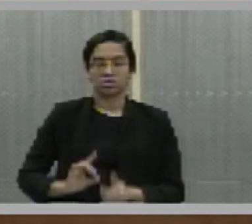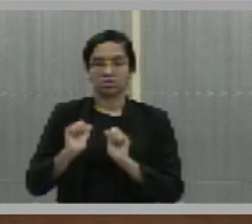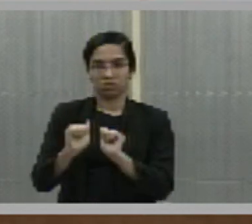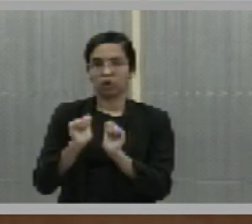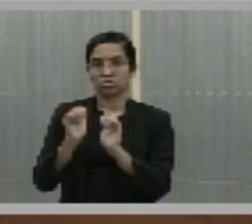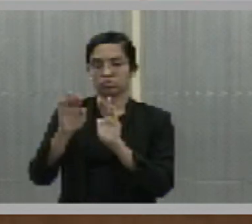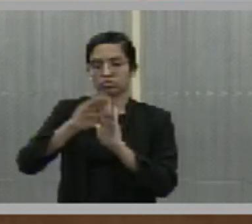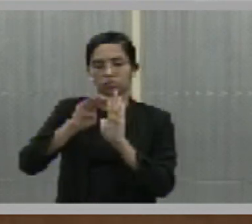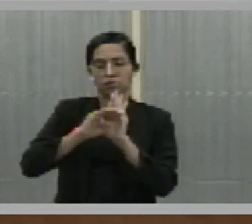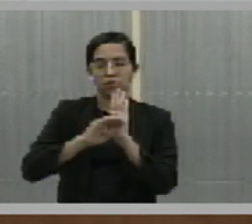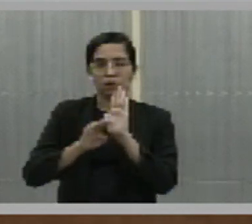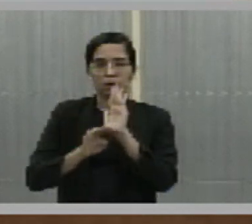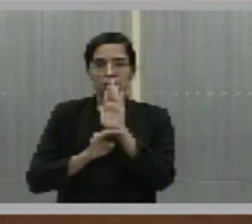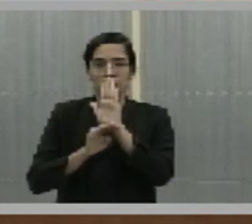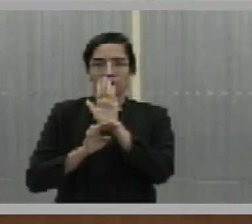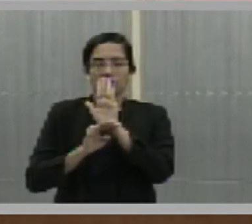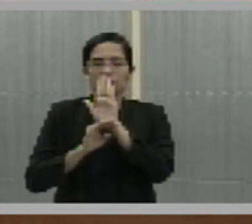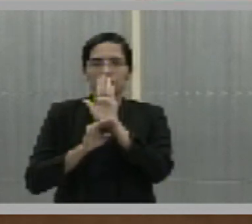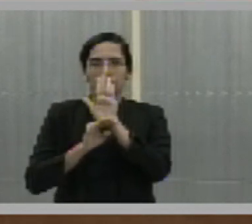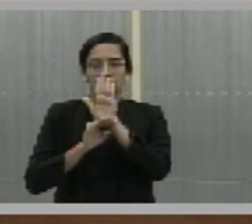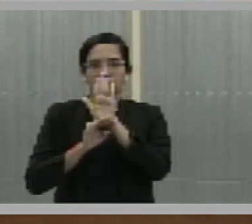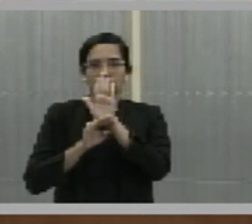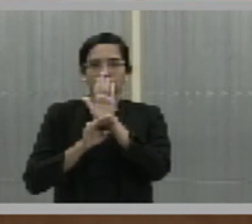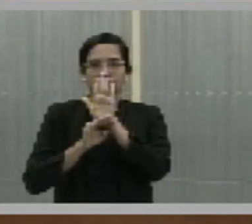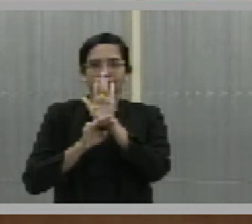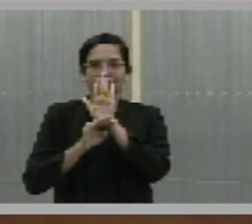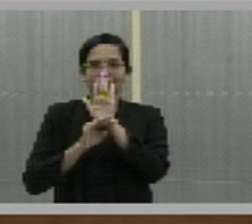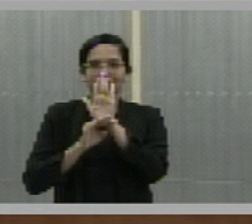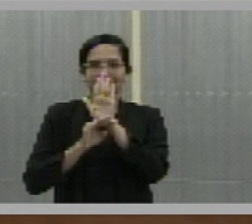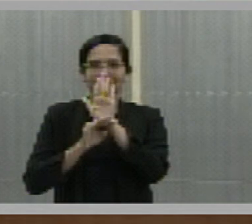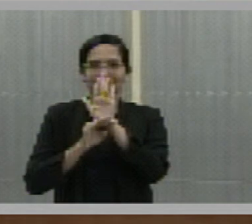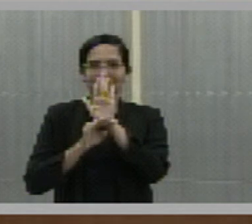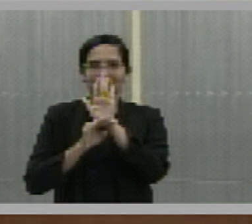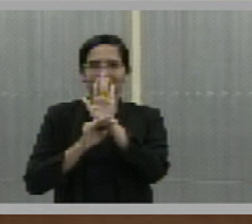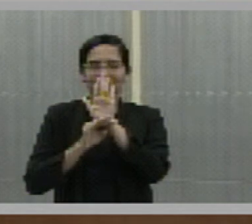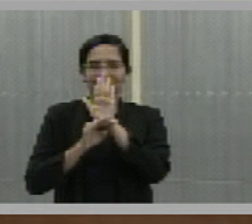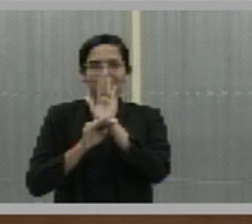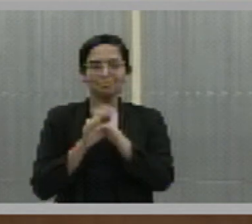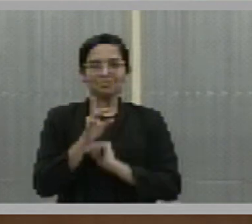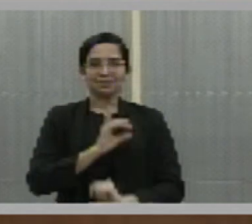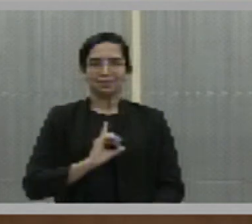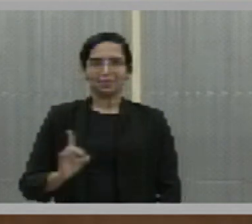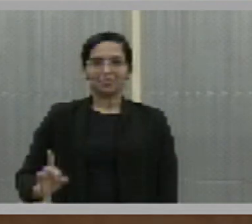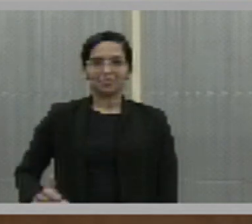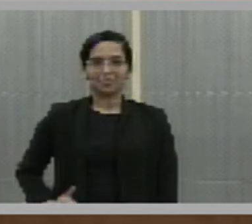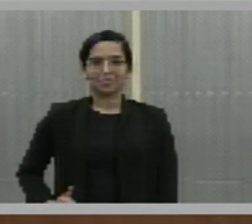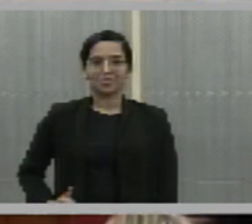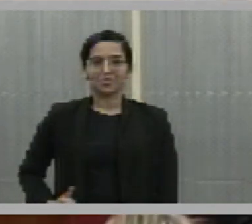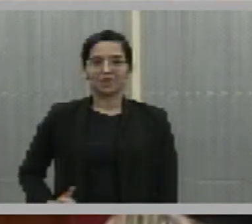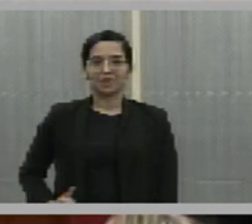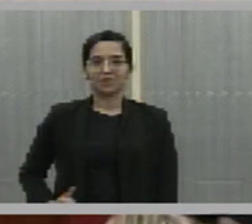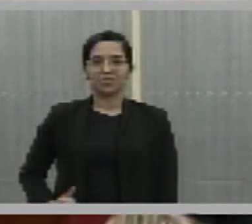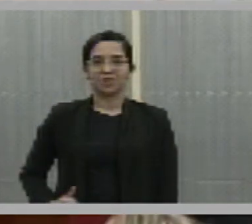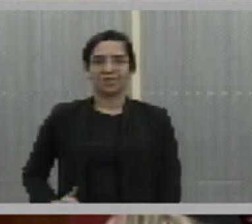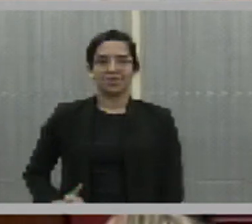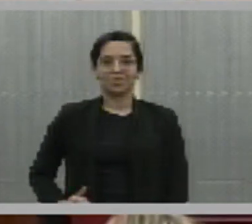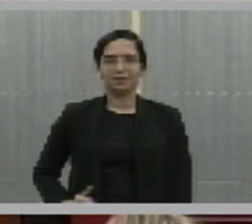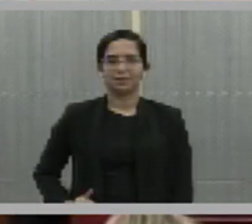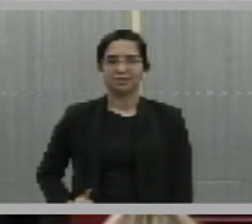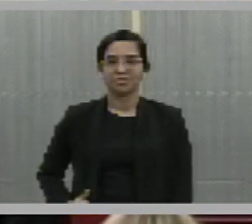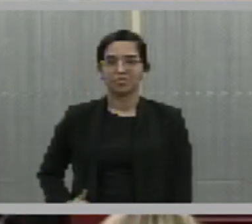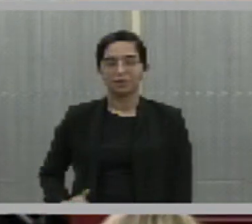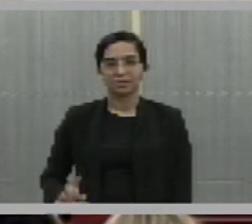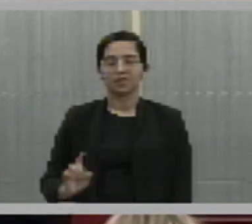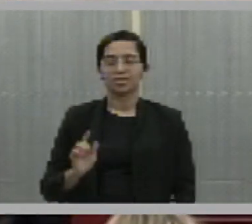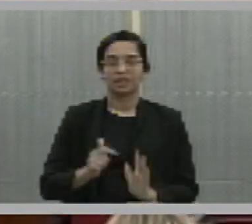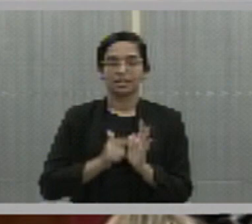para que proceda a votação. Senhores deputados, senhoras deputadas, passaremos a votar agora, em segunda